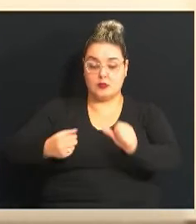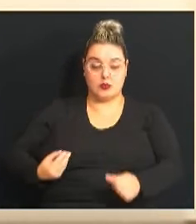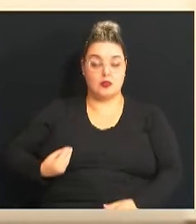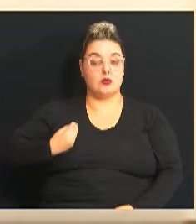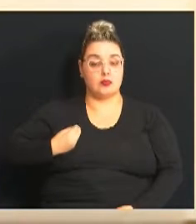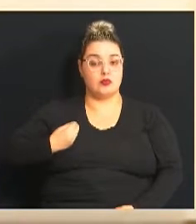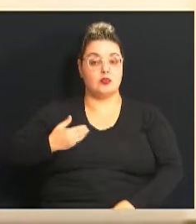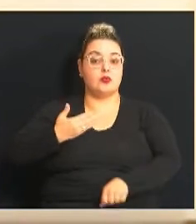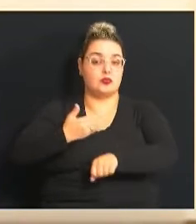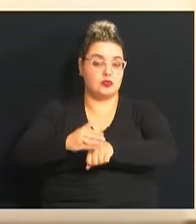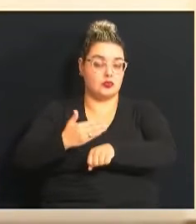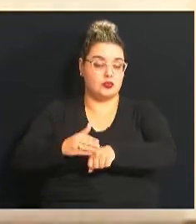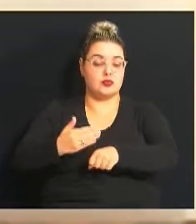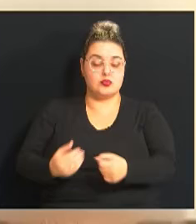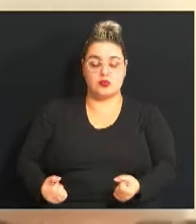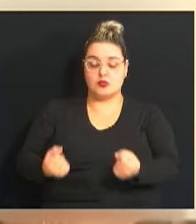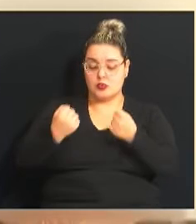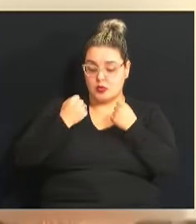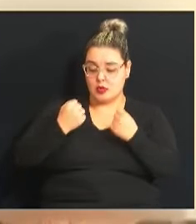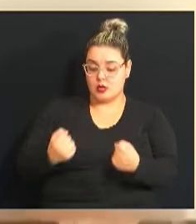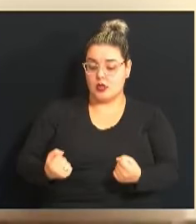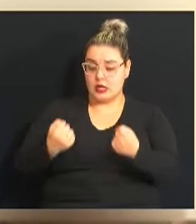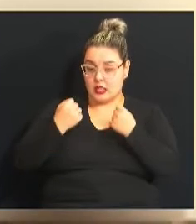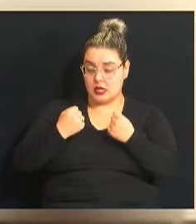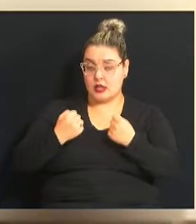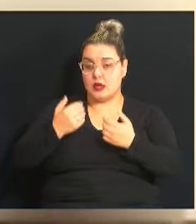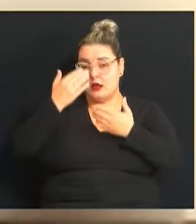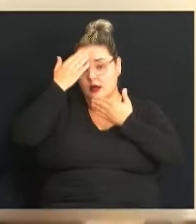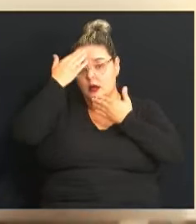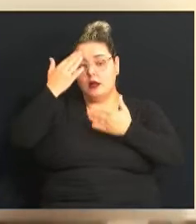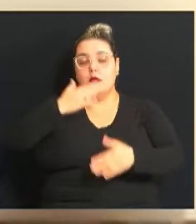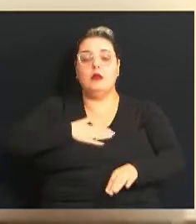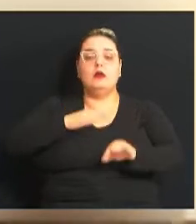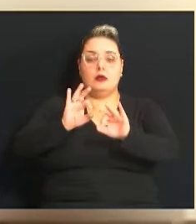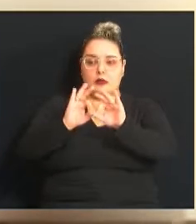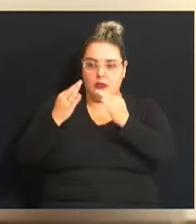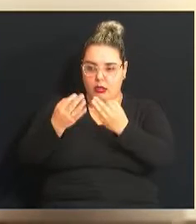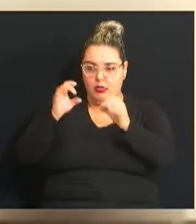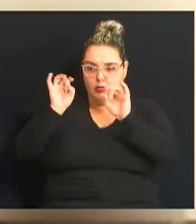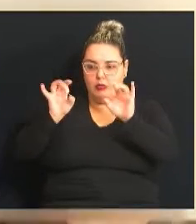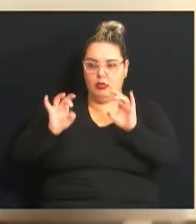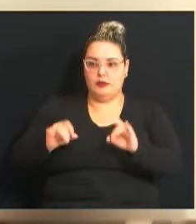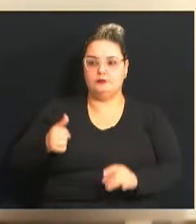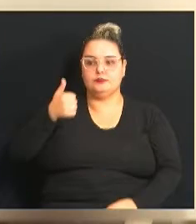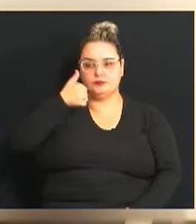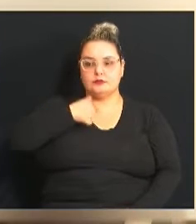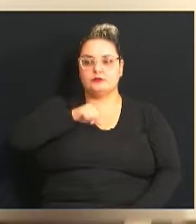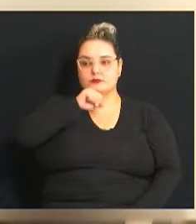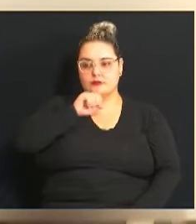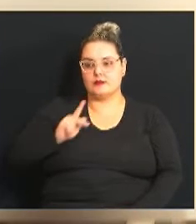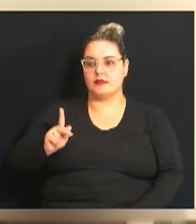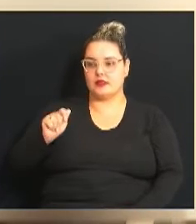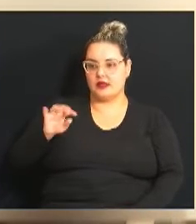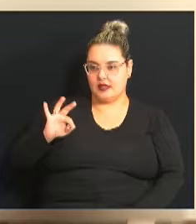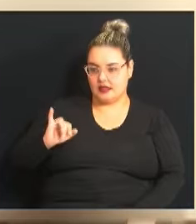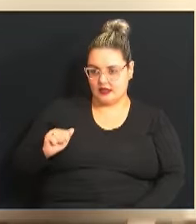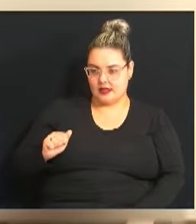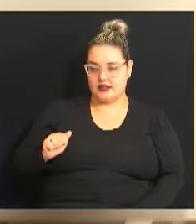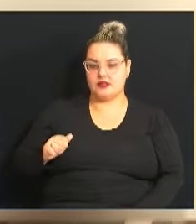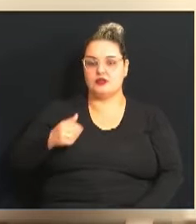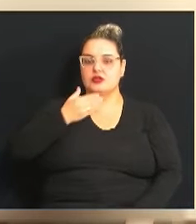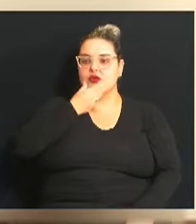exercício. Agradeço à minha família, em especial à minha mãe, Kátia, meu avô,